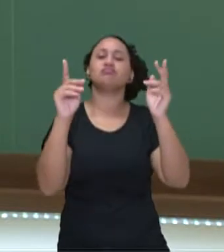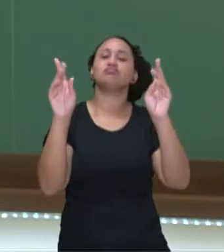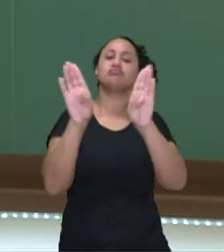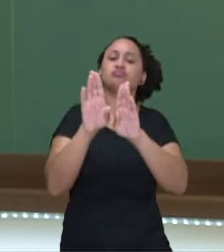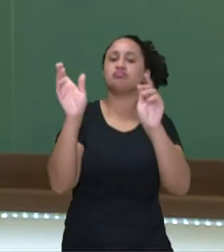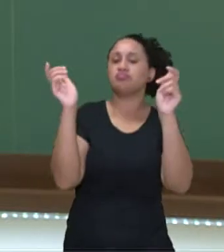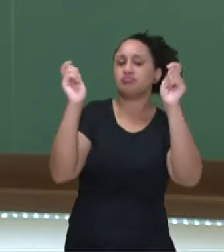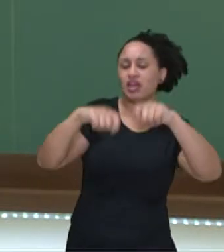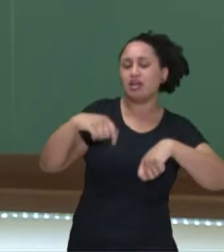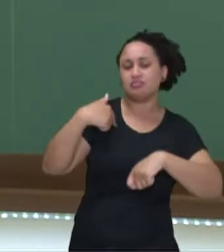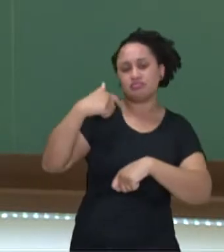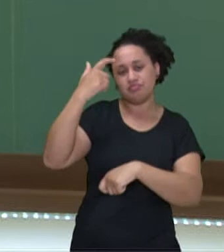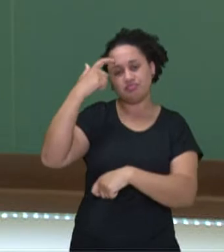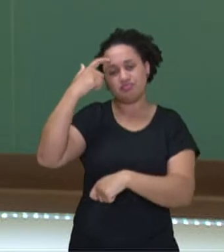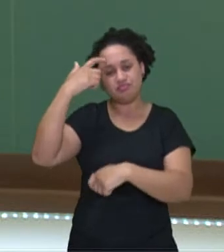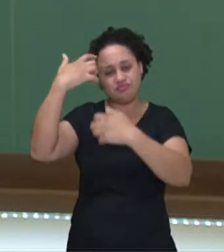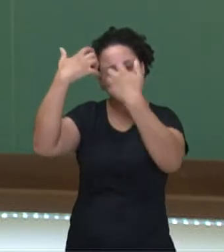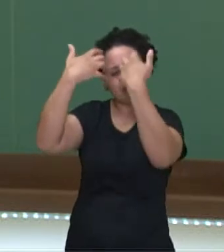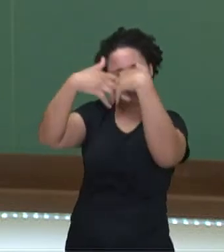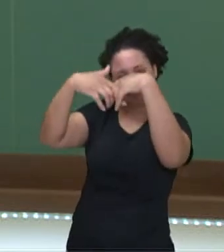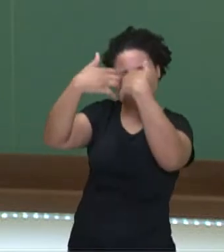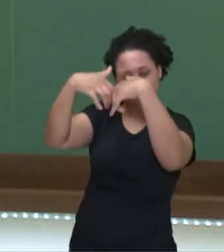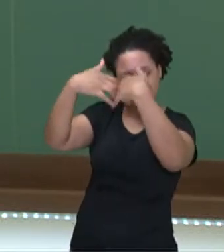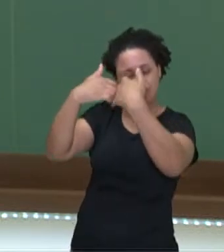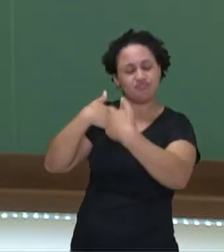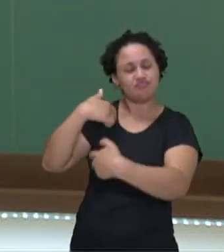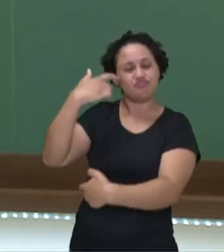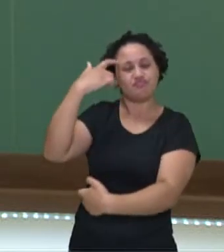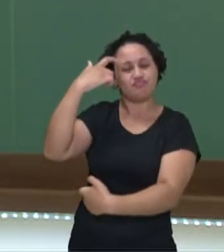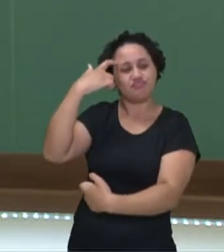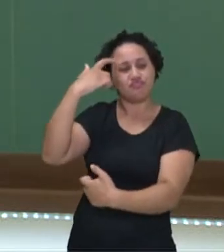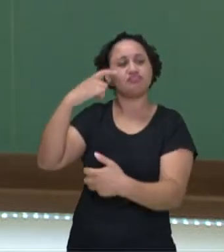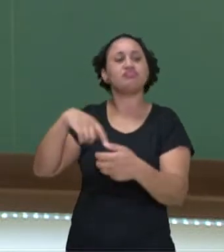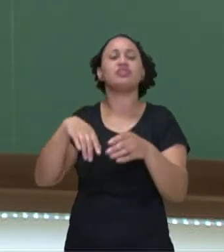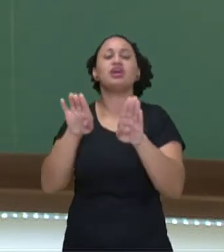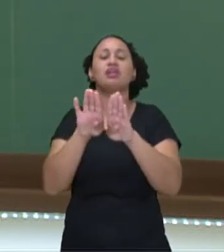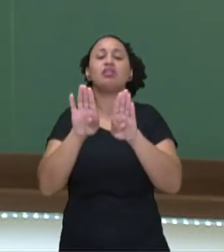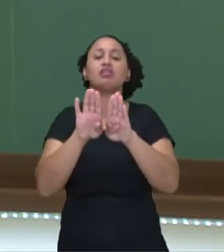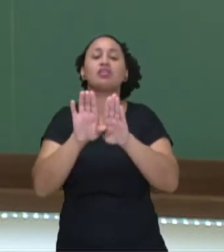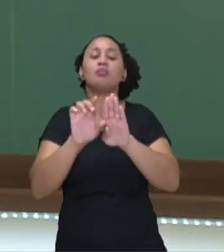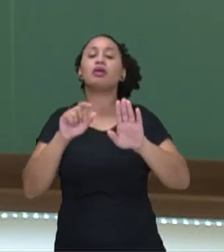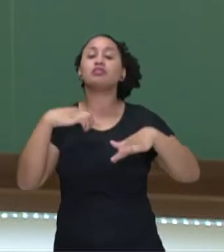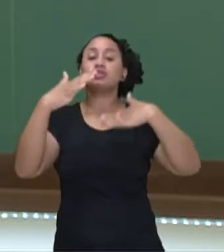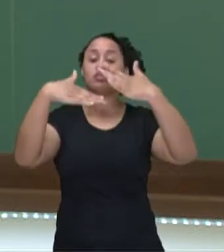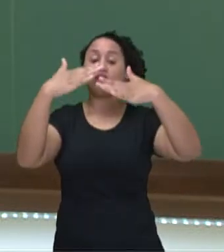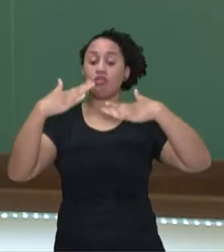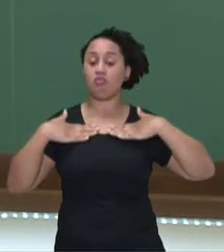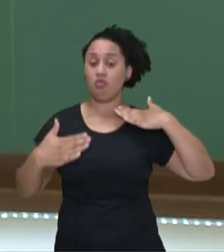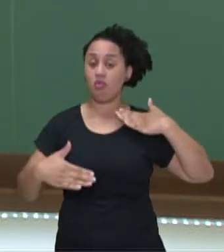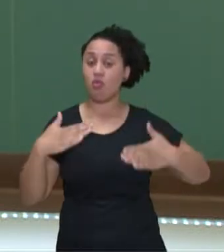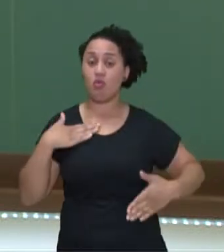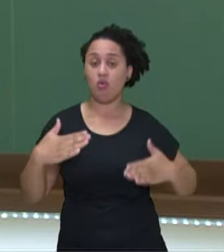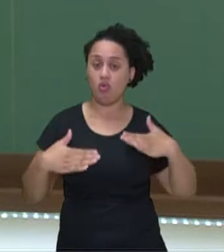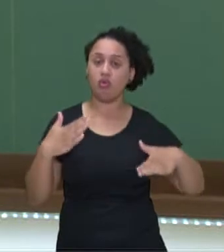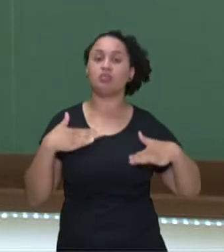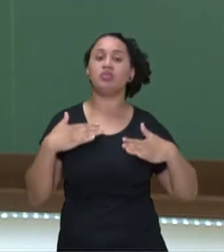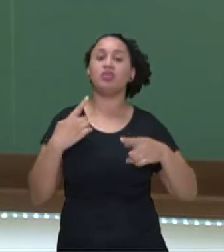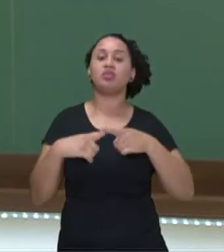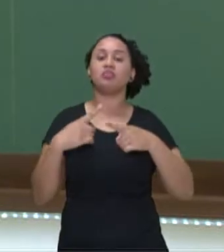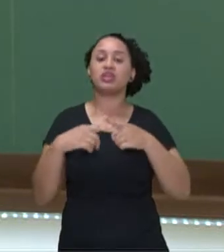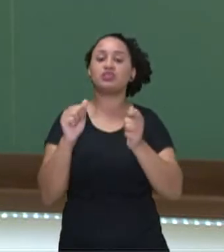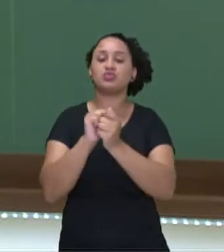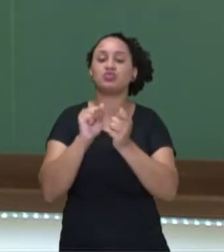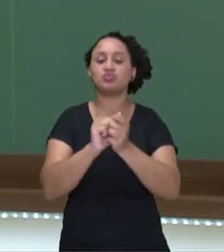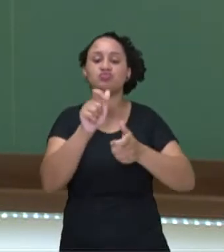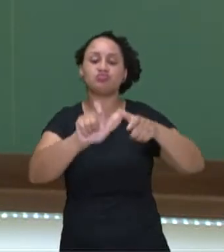capacidade de raciocinar, de pensar, eu me desenvolvo fisicamente. Quando eu convivo